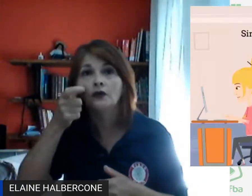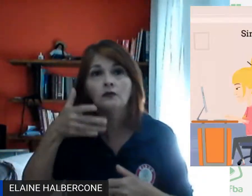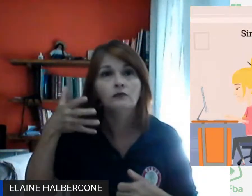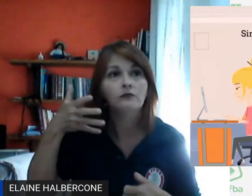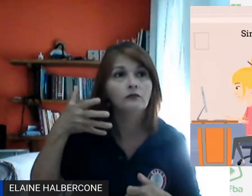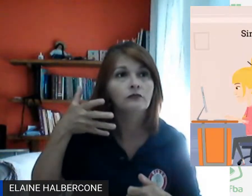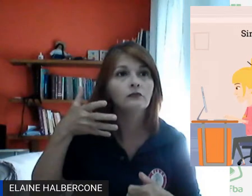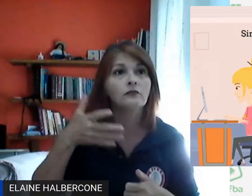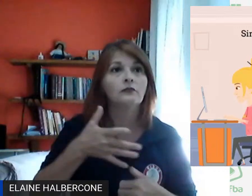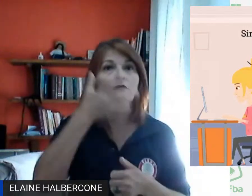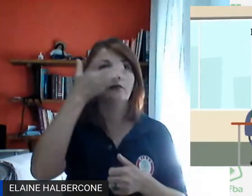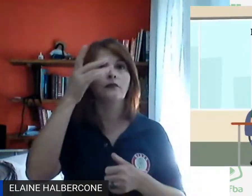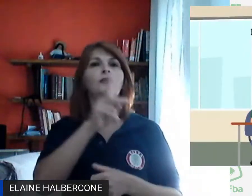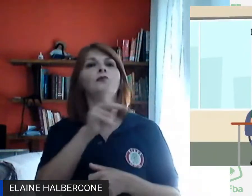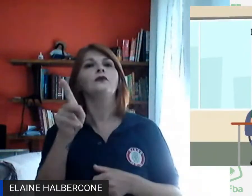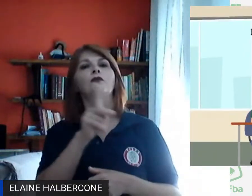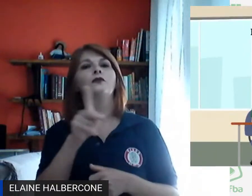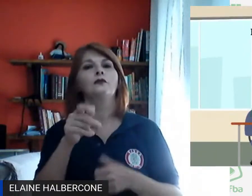Professor.